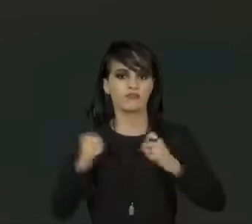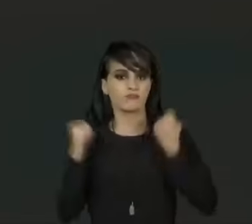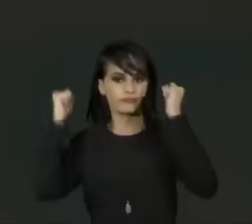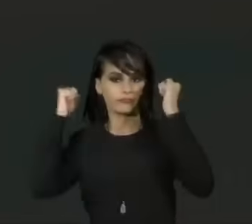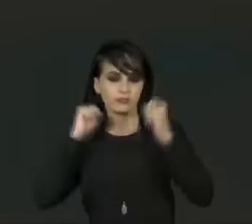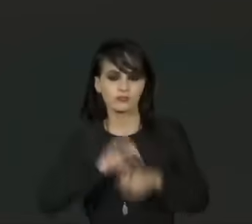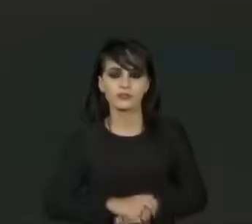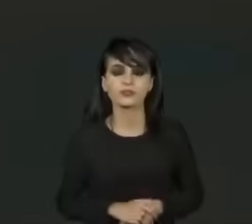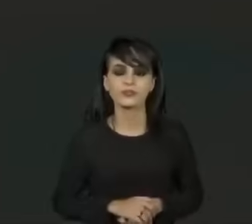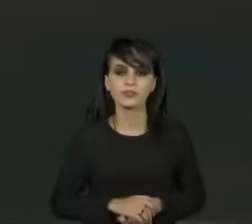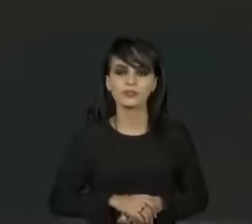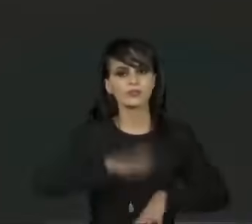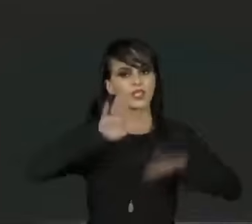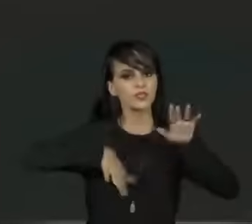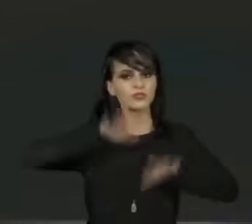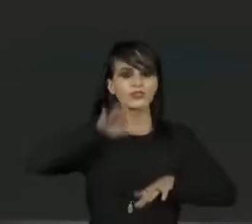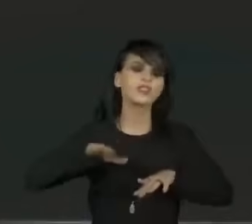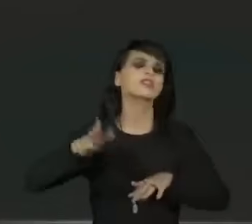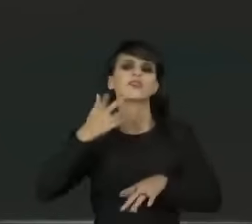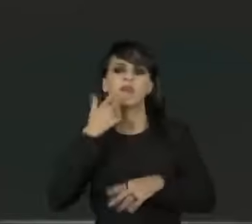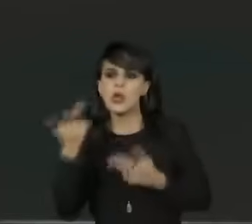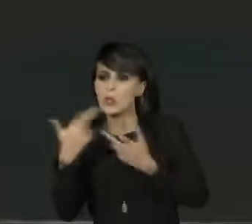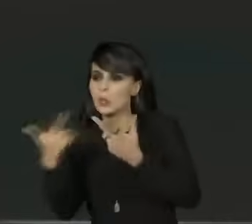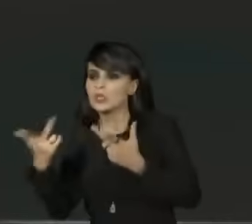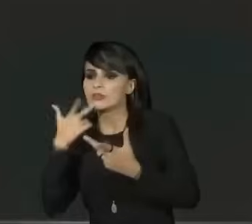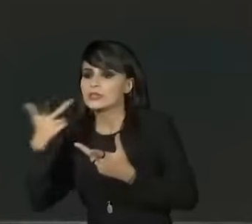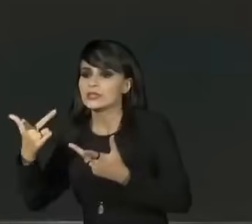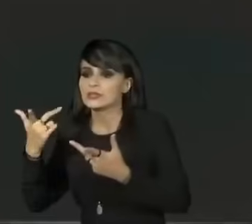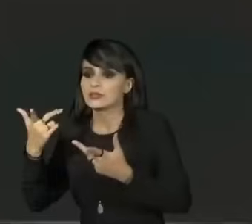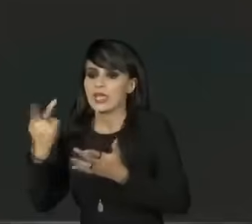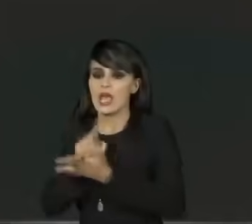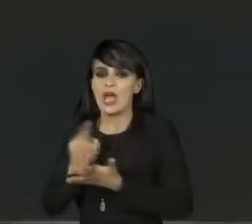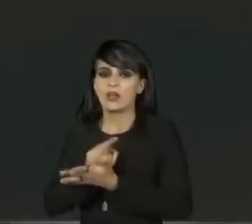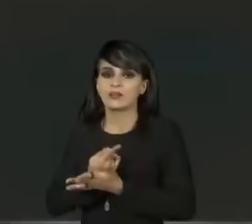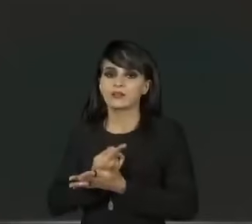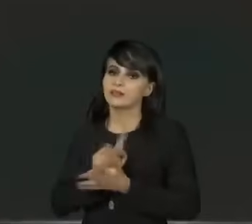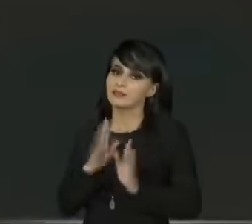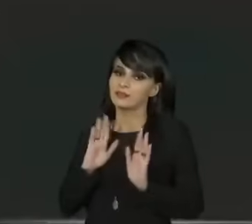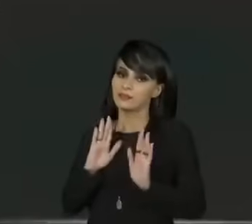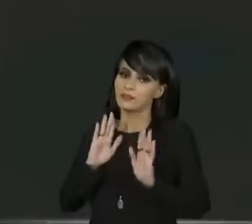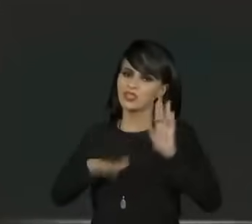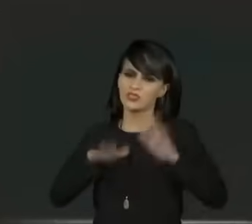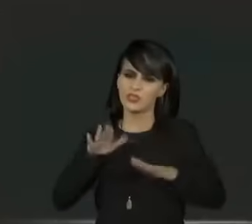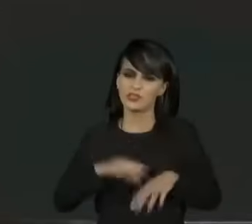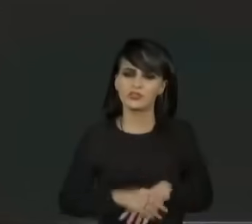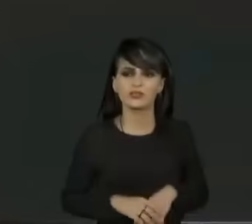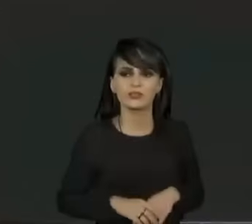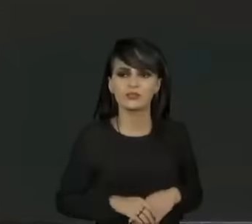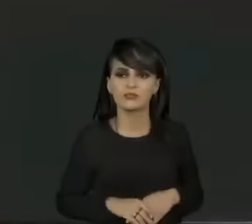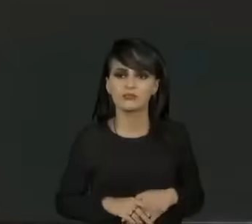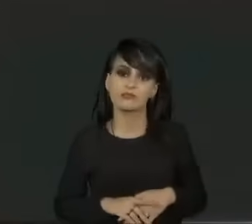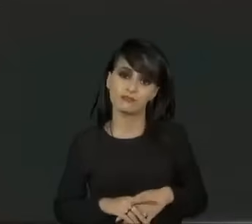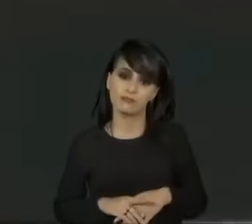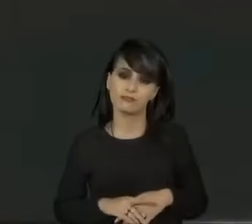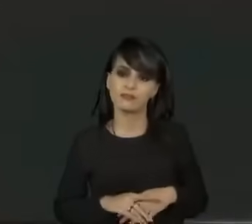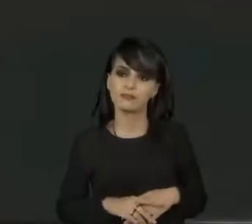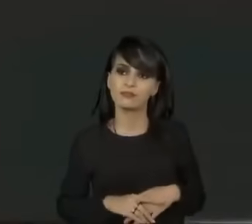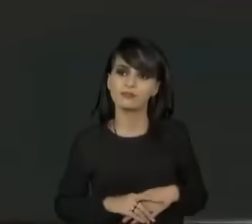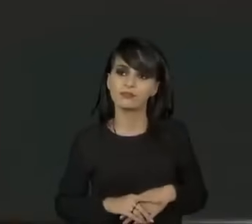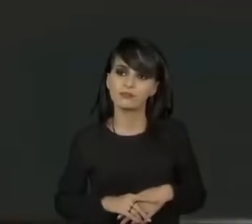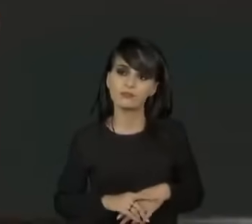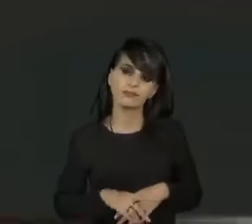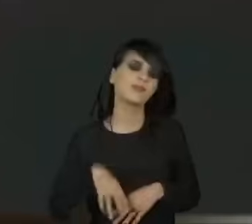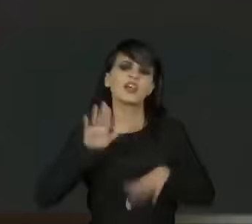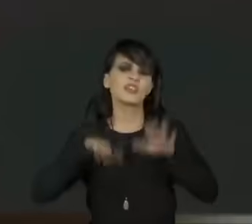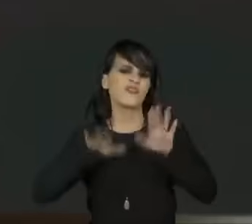estressado de vez em quando eu falo uma coisa que não era para falar então tô falando demais certo tô falando